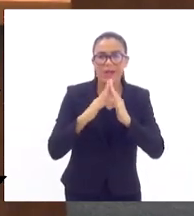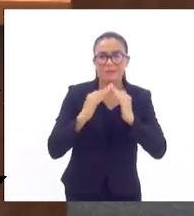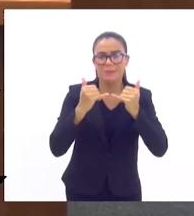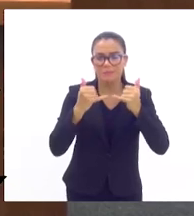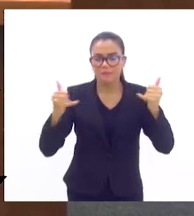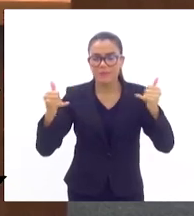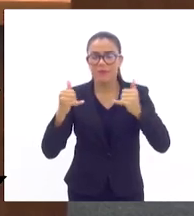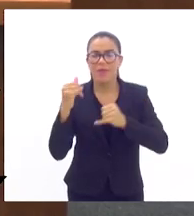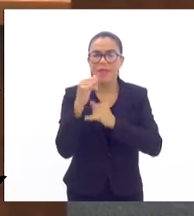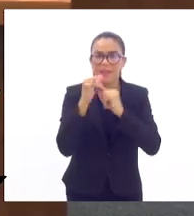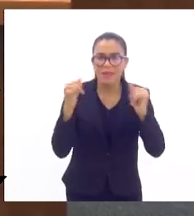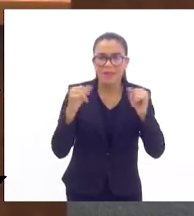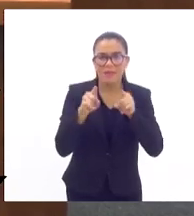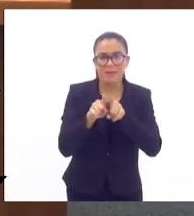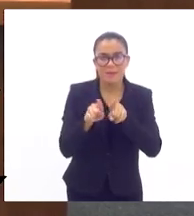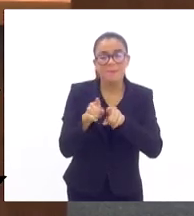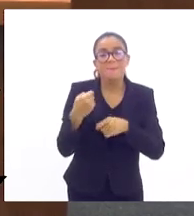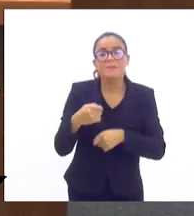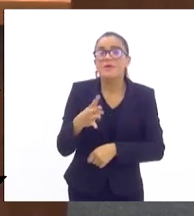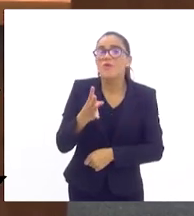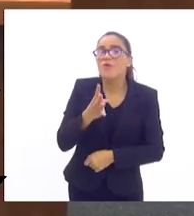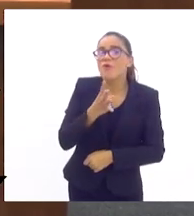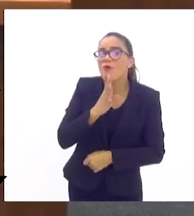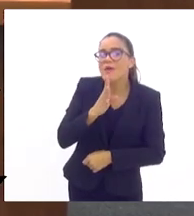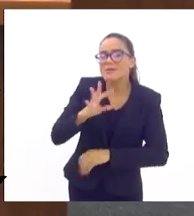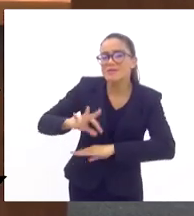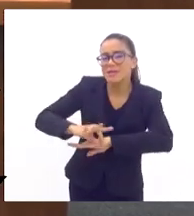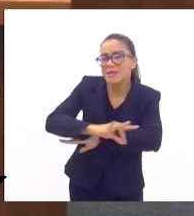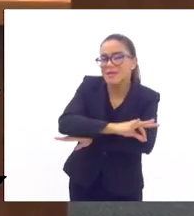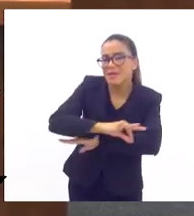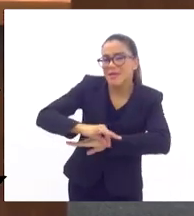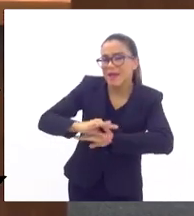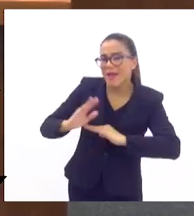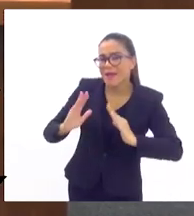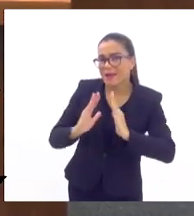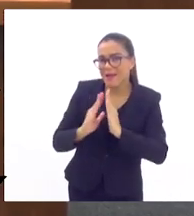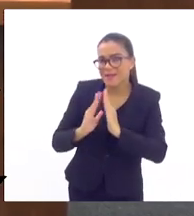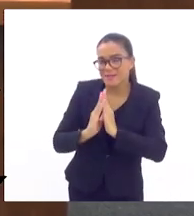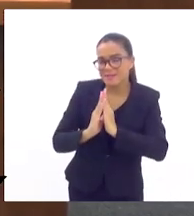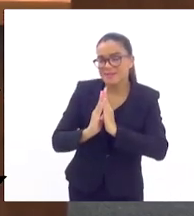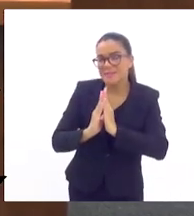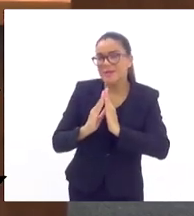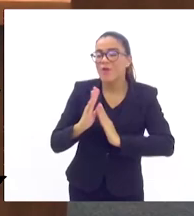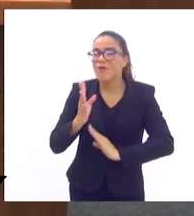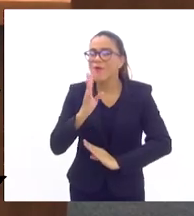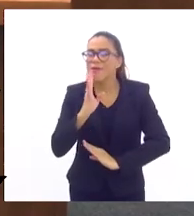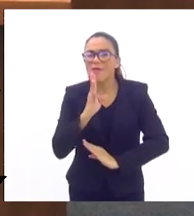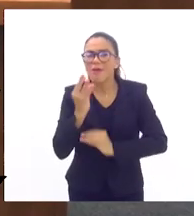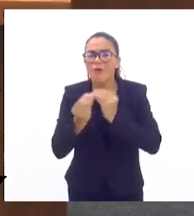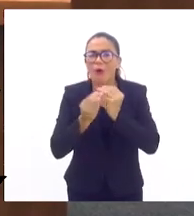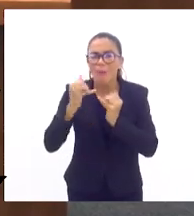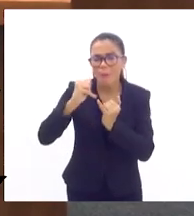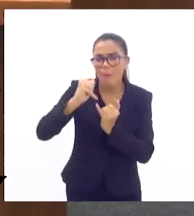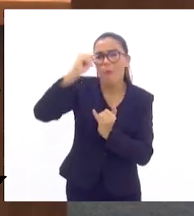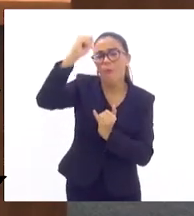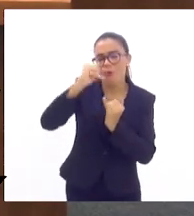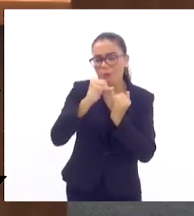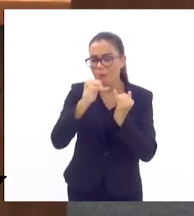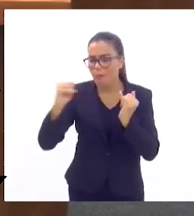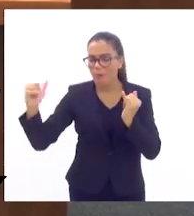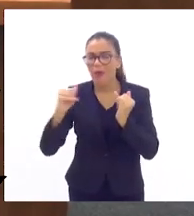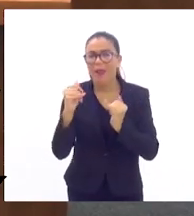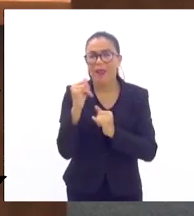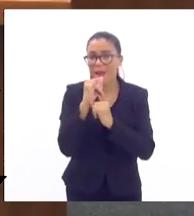coisa, você tem que conhecer a planta daquela casa, tem que conhecer a planta daquela parte elétrica, ou até de uma construção, para fazer